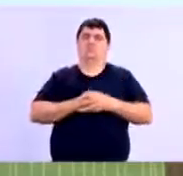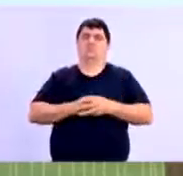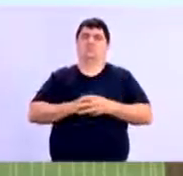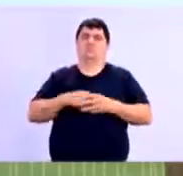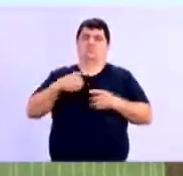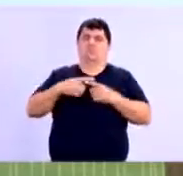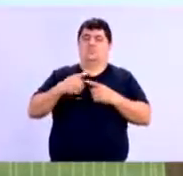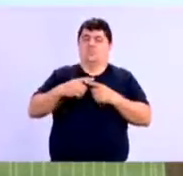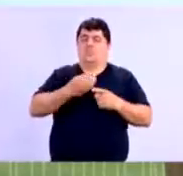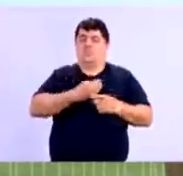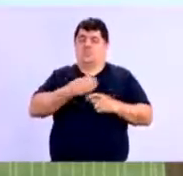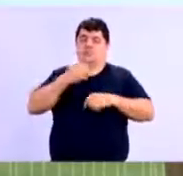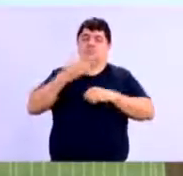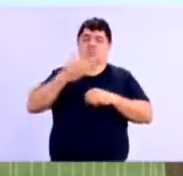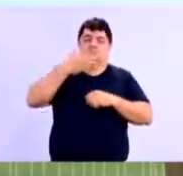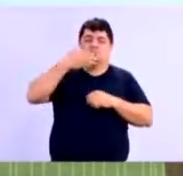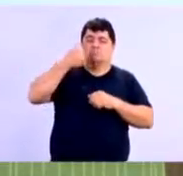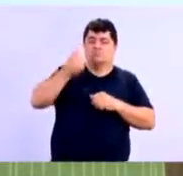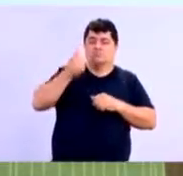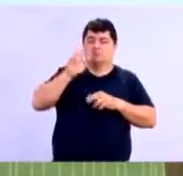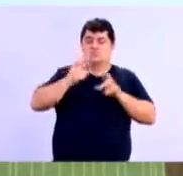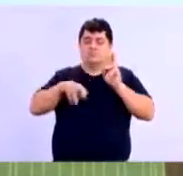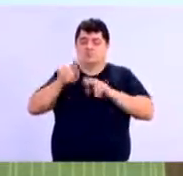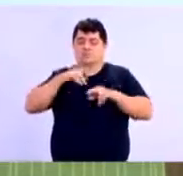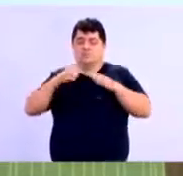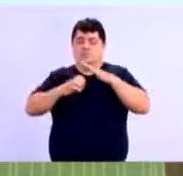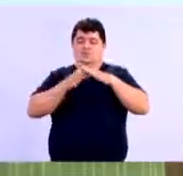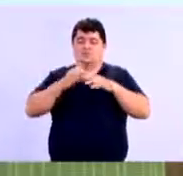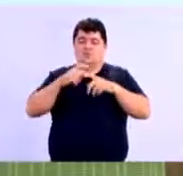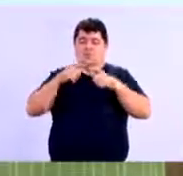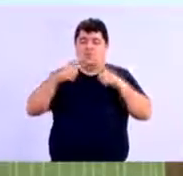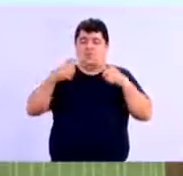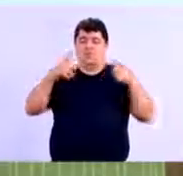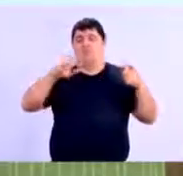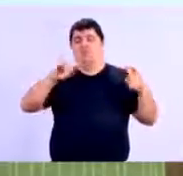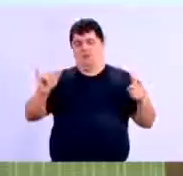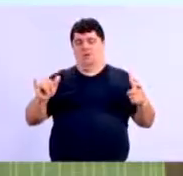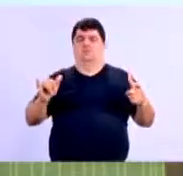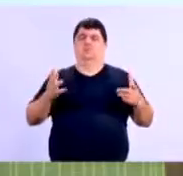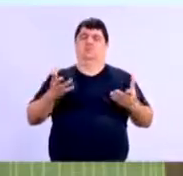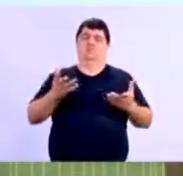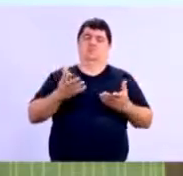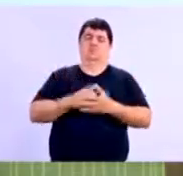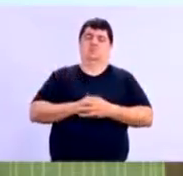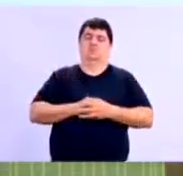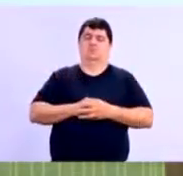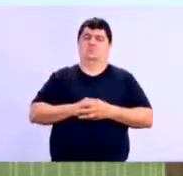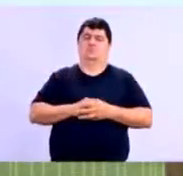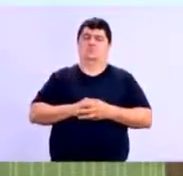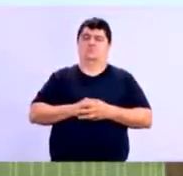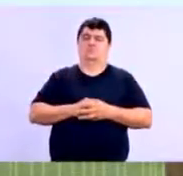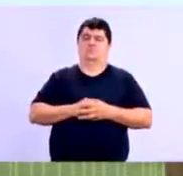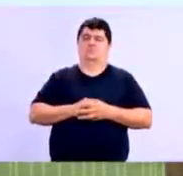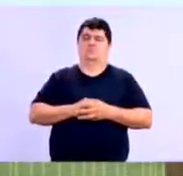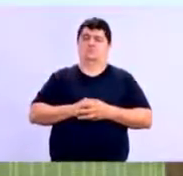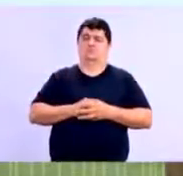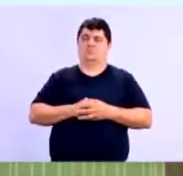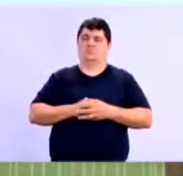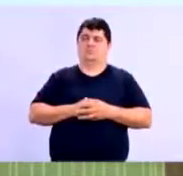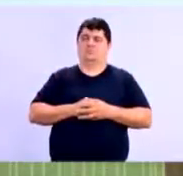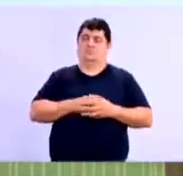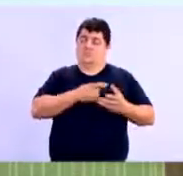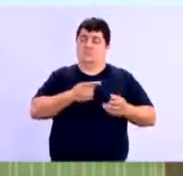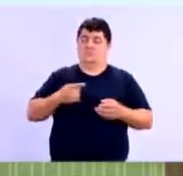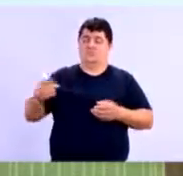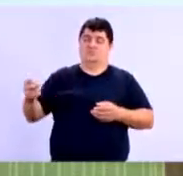vocês e começa a melhorar o resultado das empresas baseado nas informações que vocês vão ter aqui no curso de finanças. Bom, essa semana, de novo,